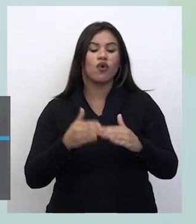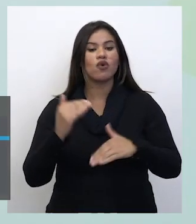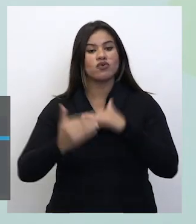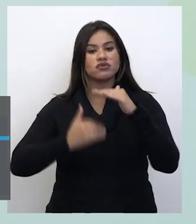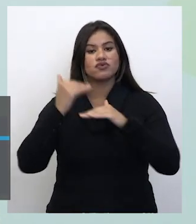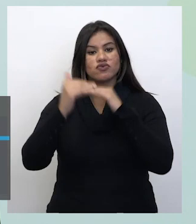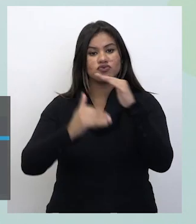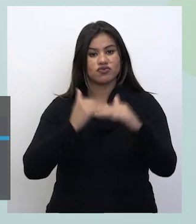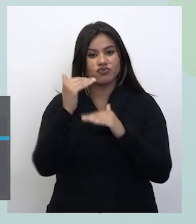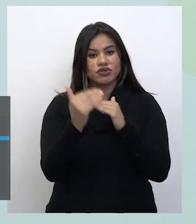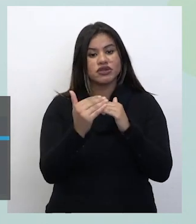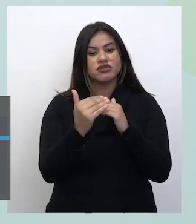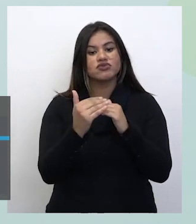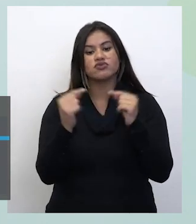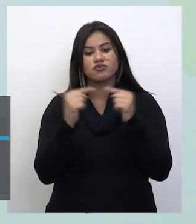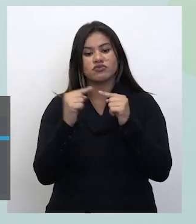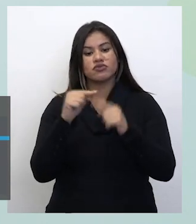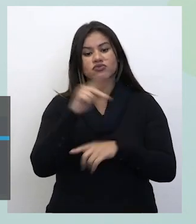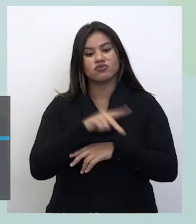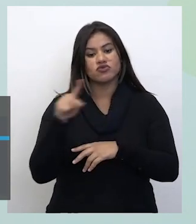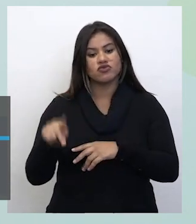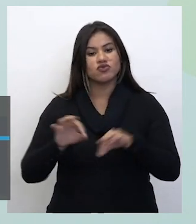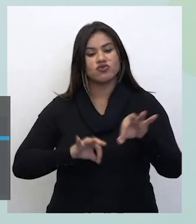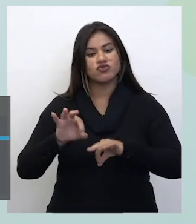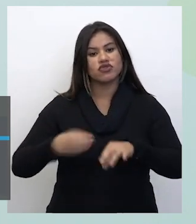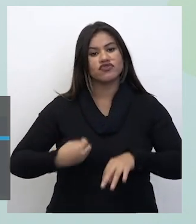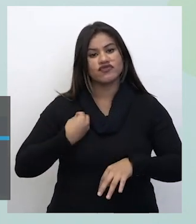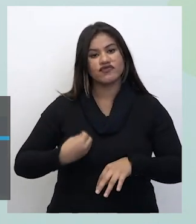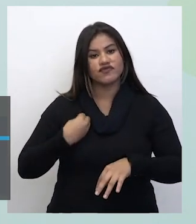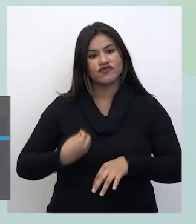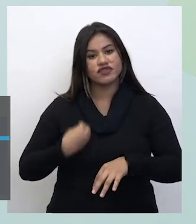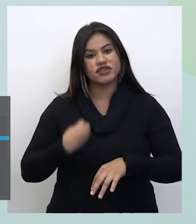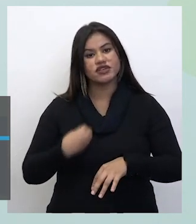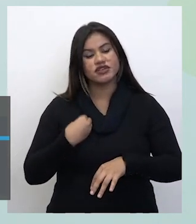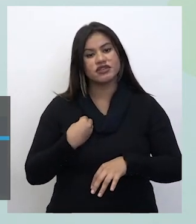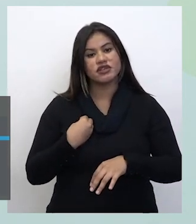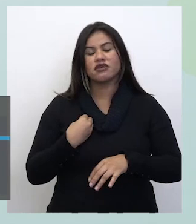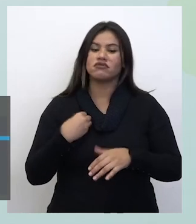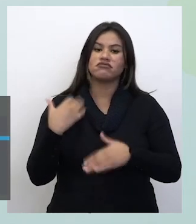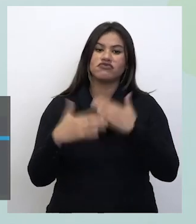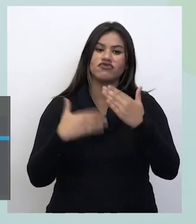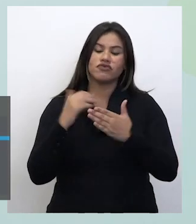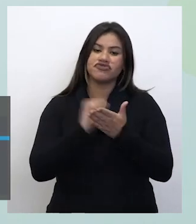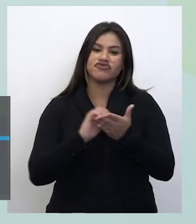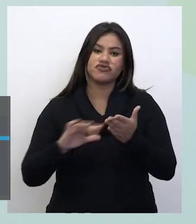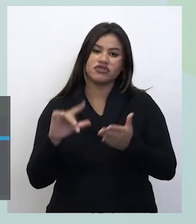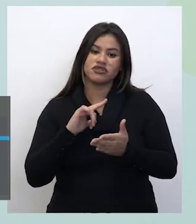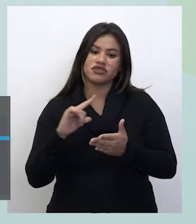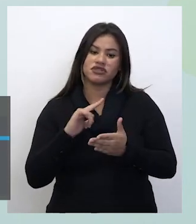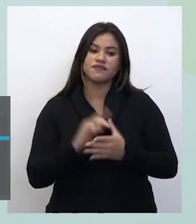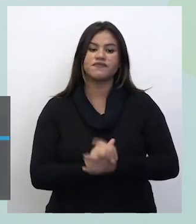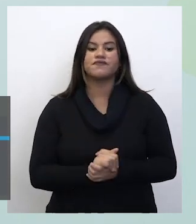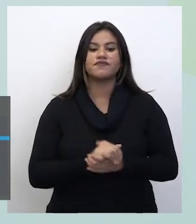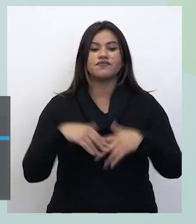desenvolvimento intencional que o seu professor de projeto de vida tem trabalhado durante o desenvolvimento das atividades de projeto de vida.